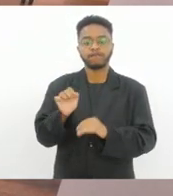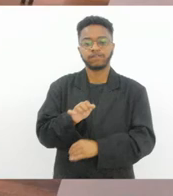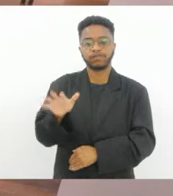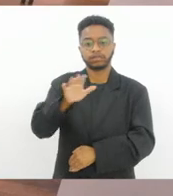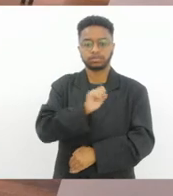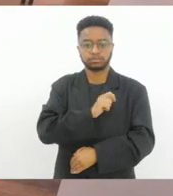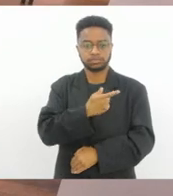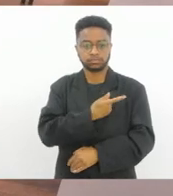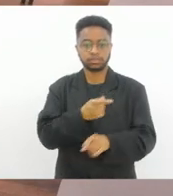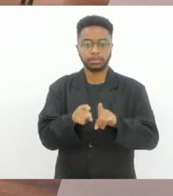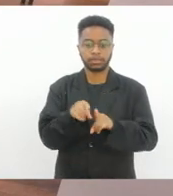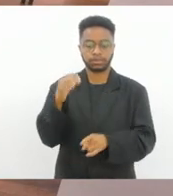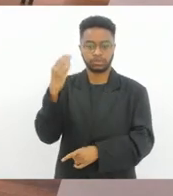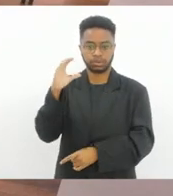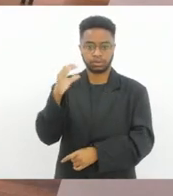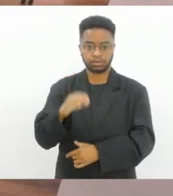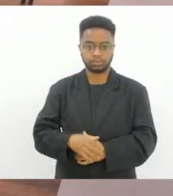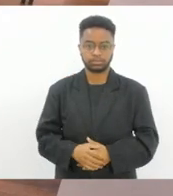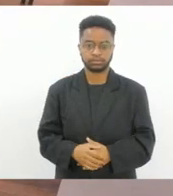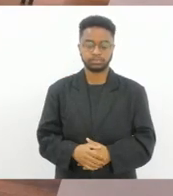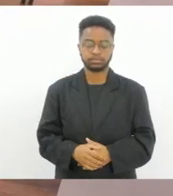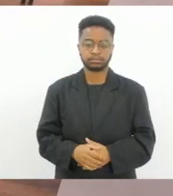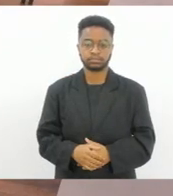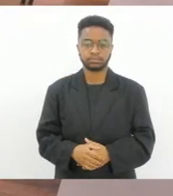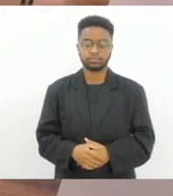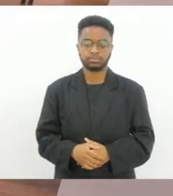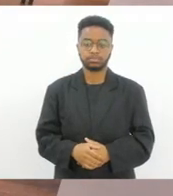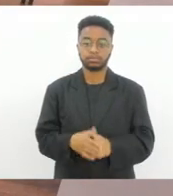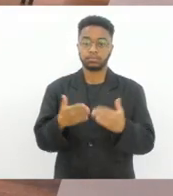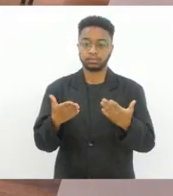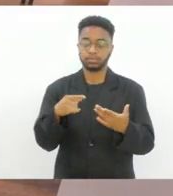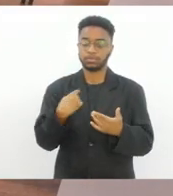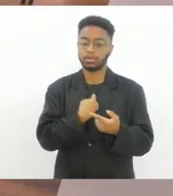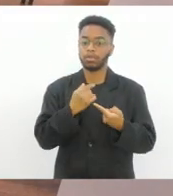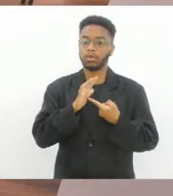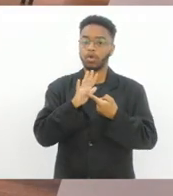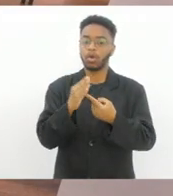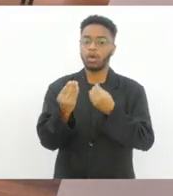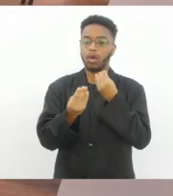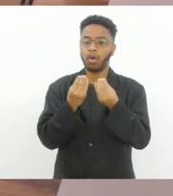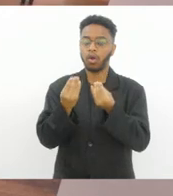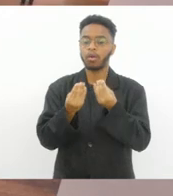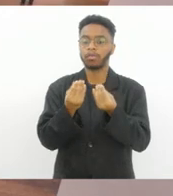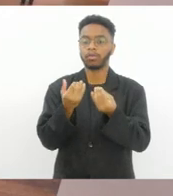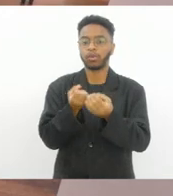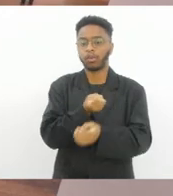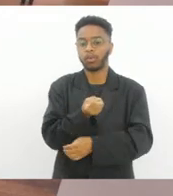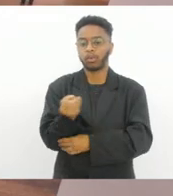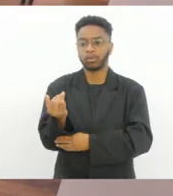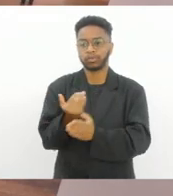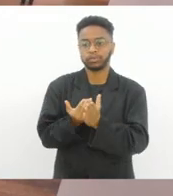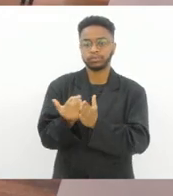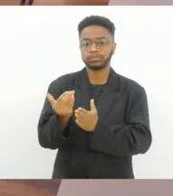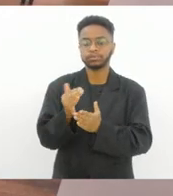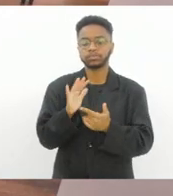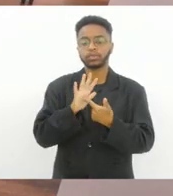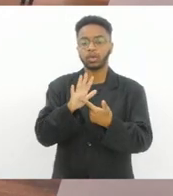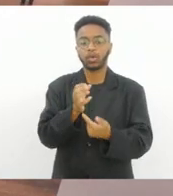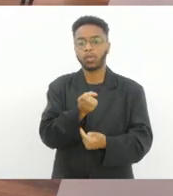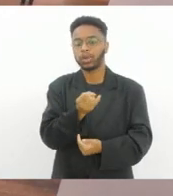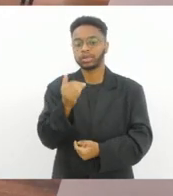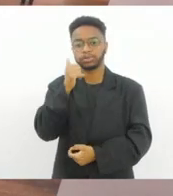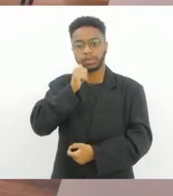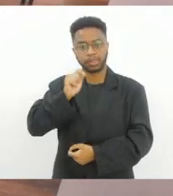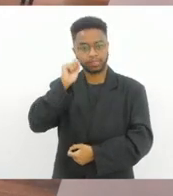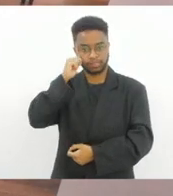Gonçalo. Como os números iniciais mostraram, né, o grande número de mulheres